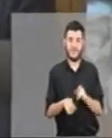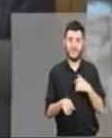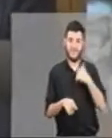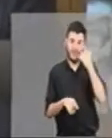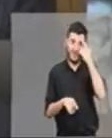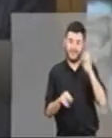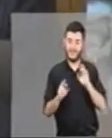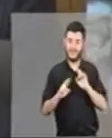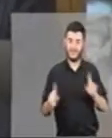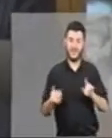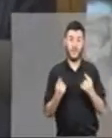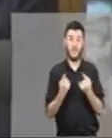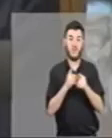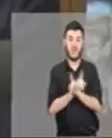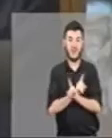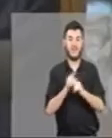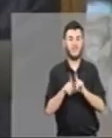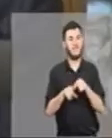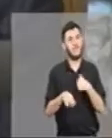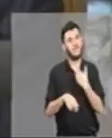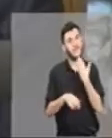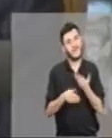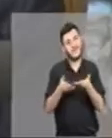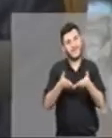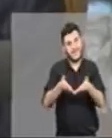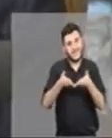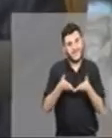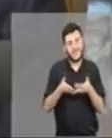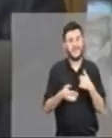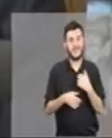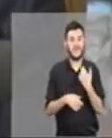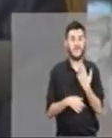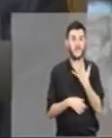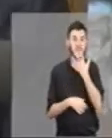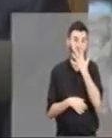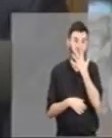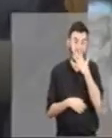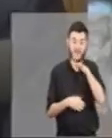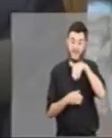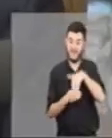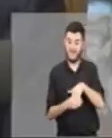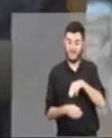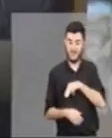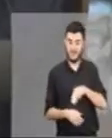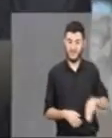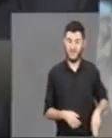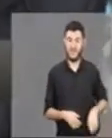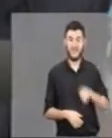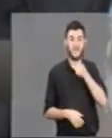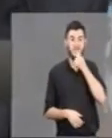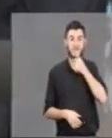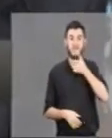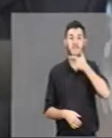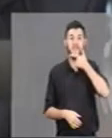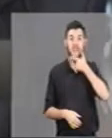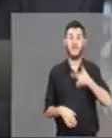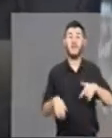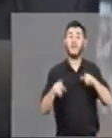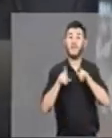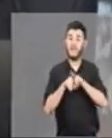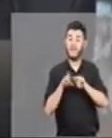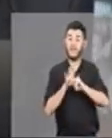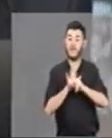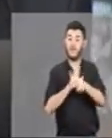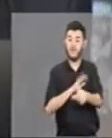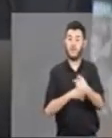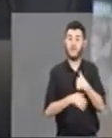é? Peço licença para acompanhar o voto do eminente ministro Marco Aurélio. E, em consequência, eu